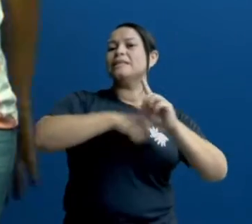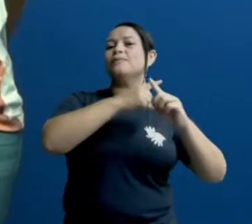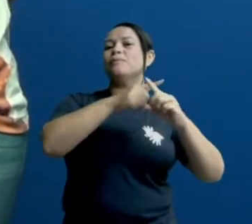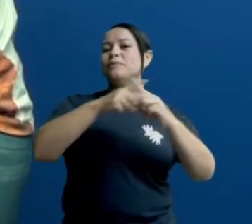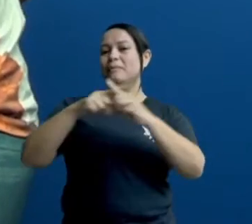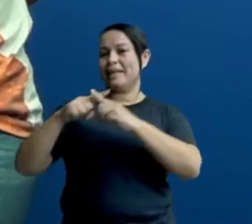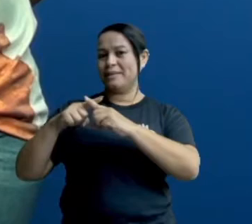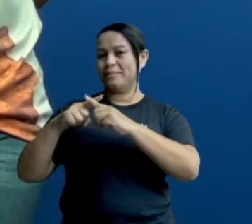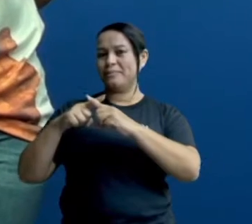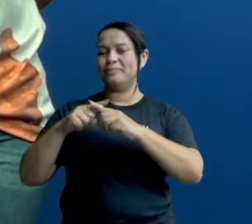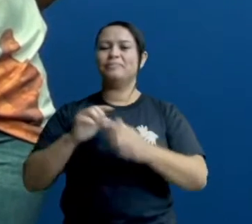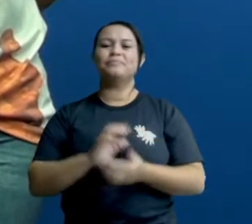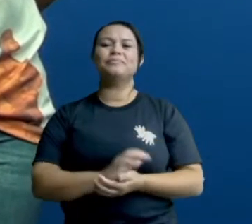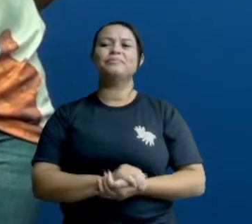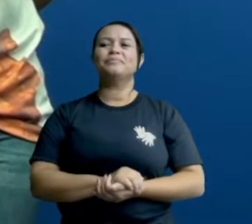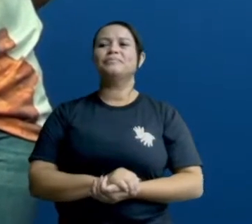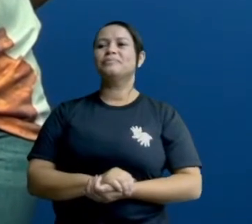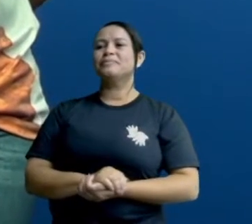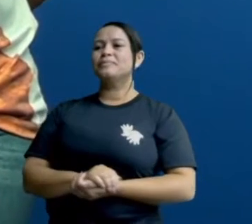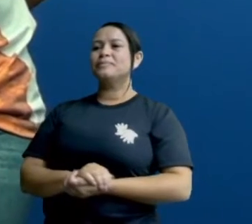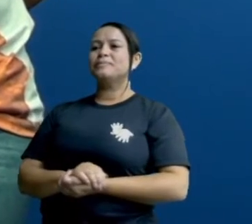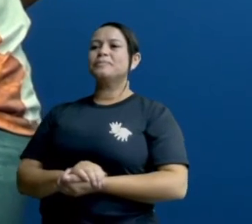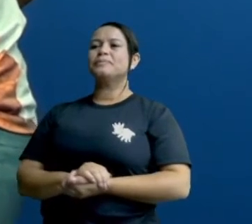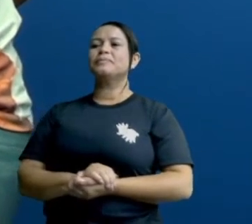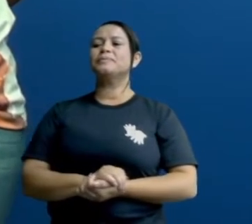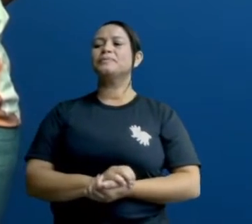e multiplicação.